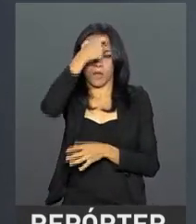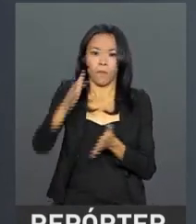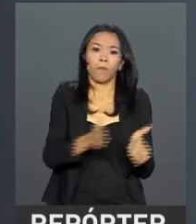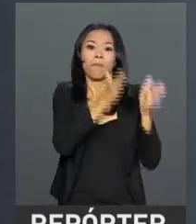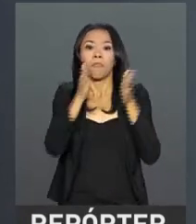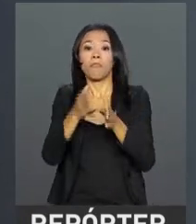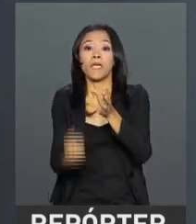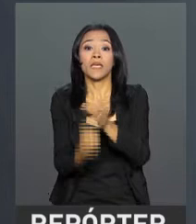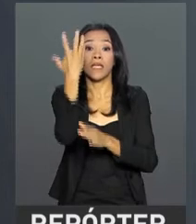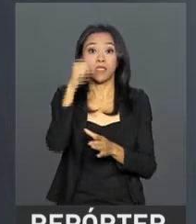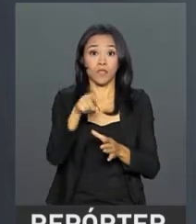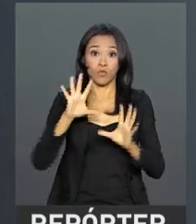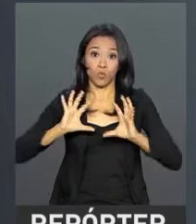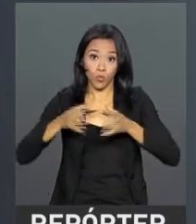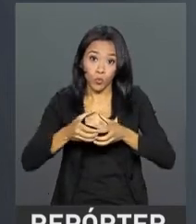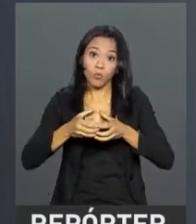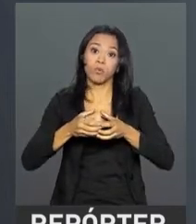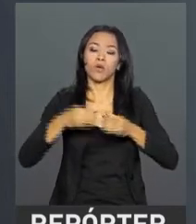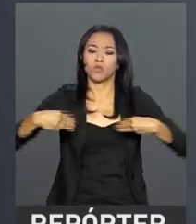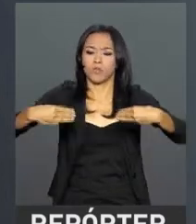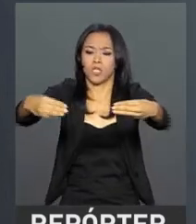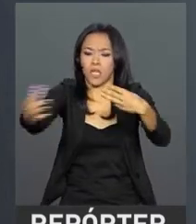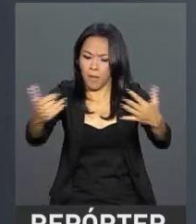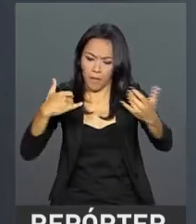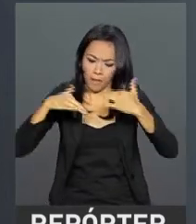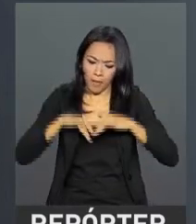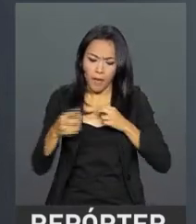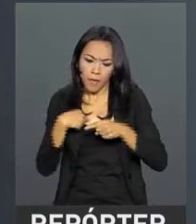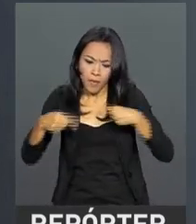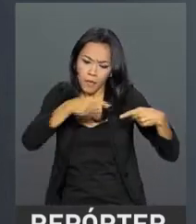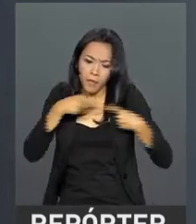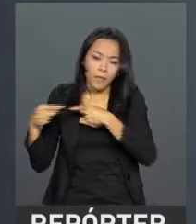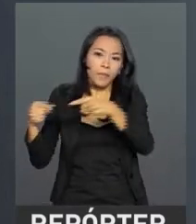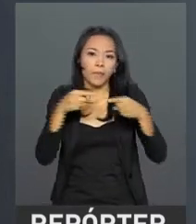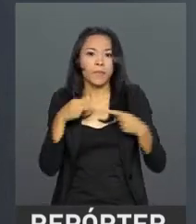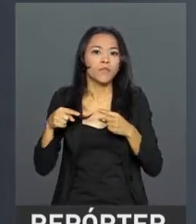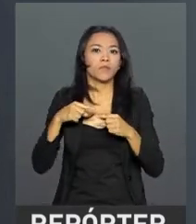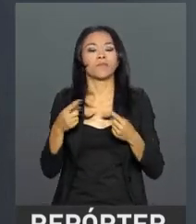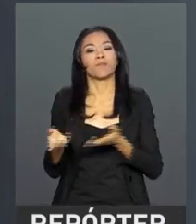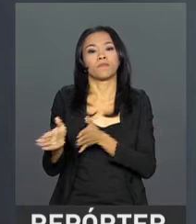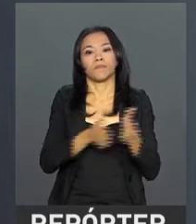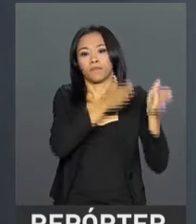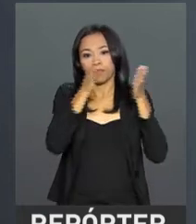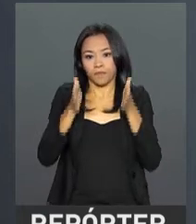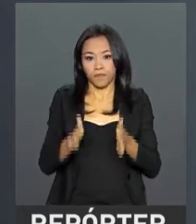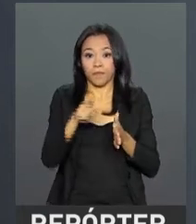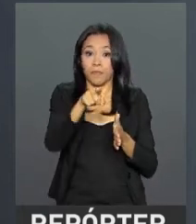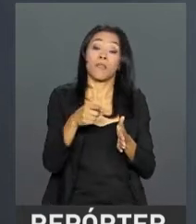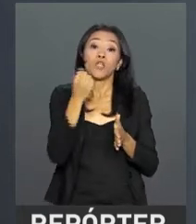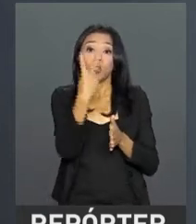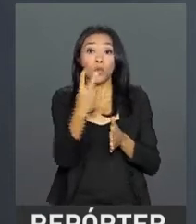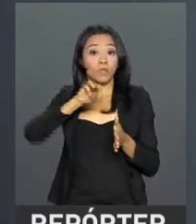grupo interministerial para discutir os critérios da ampliação de vagas em comunidades terapêuticas. A destinação